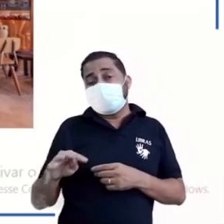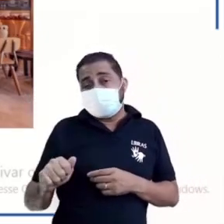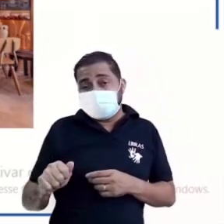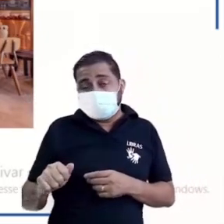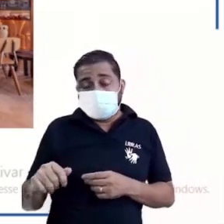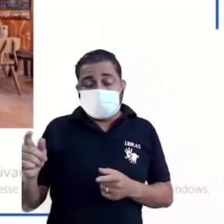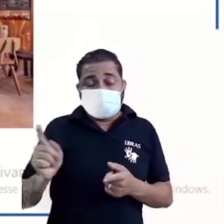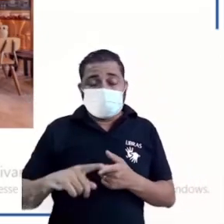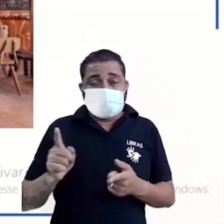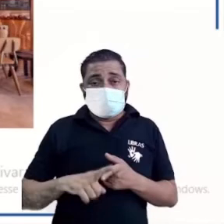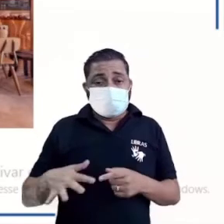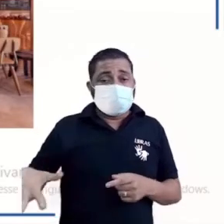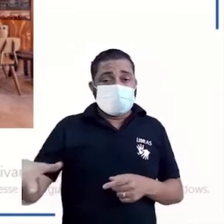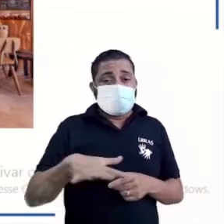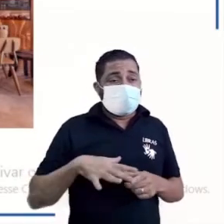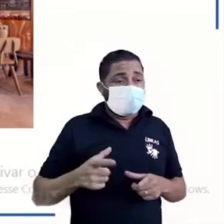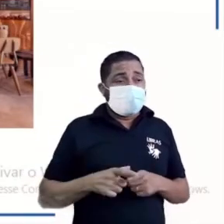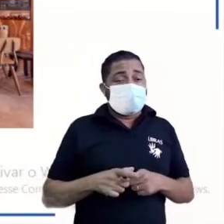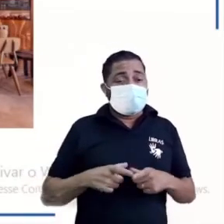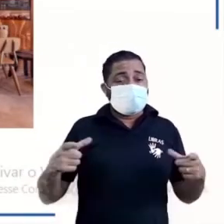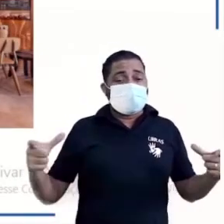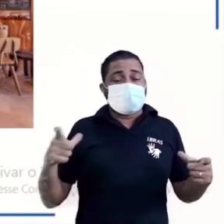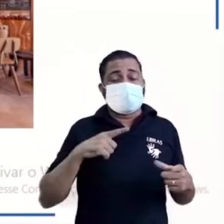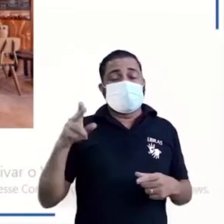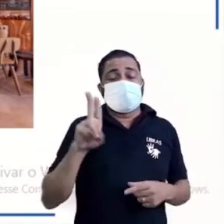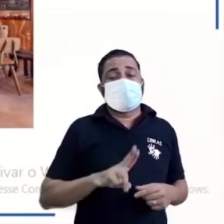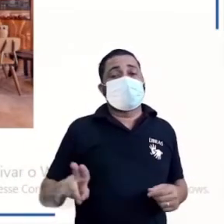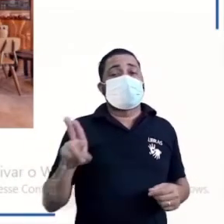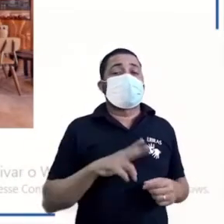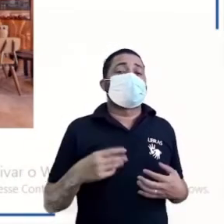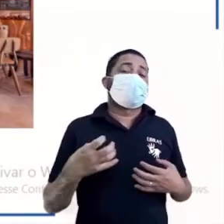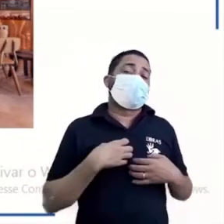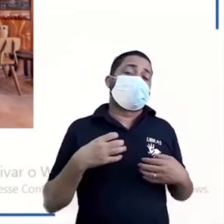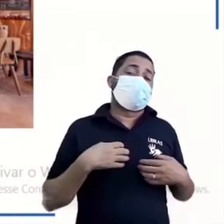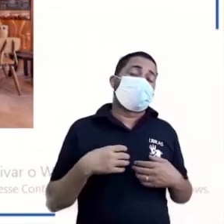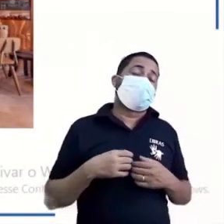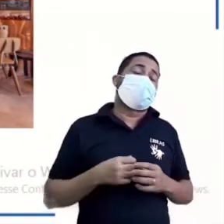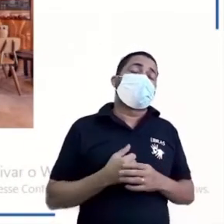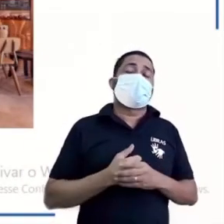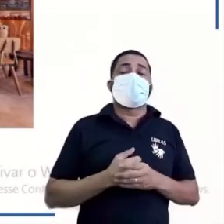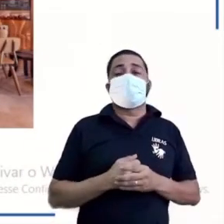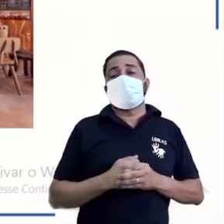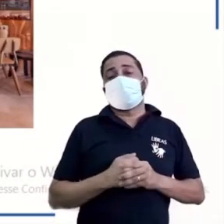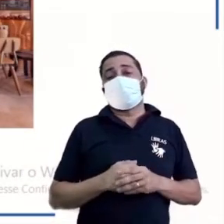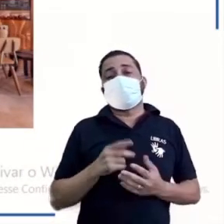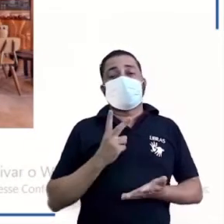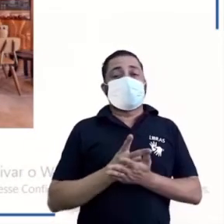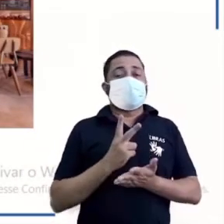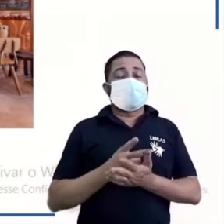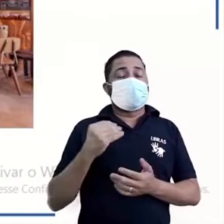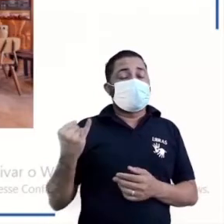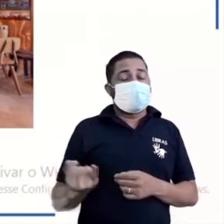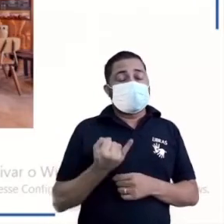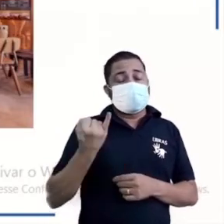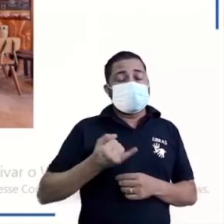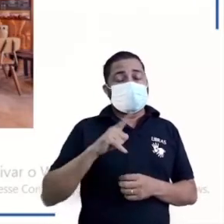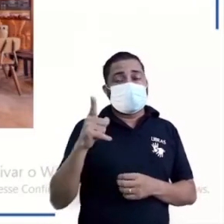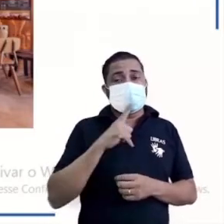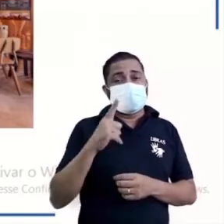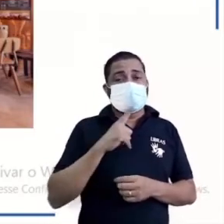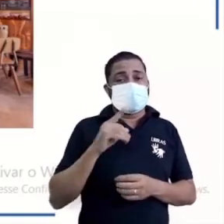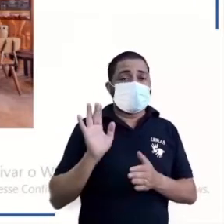Então, como também é um espaço amplo, você tem como utilizar isso de uma maneira bem adequada, né? Porque é sempre importante você ter